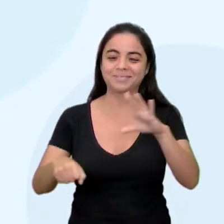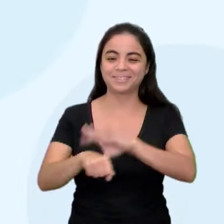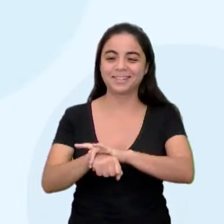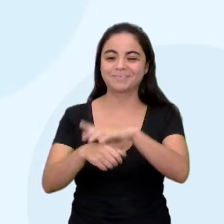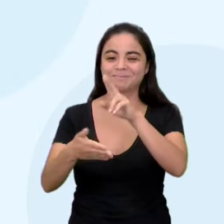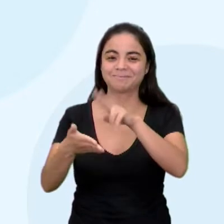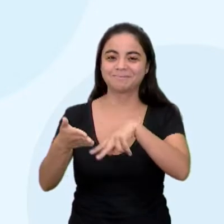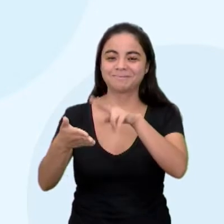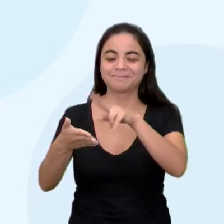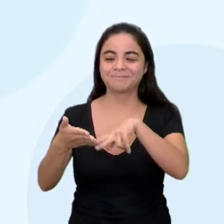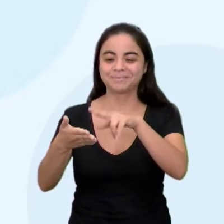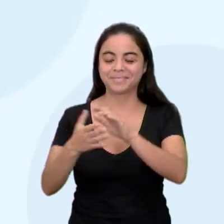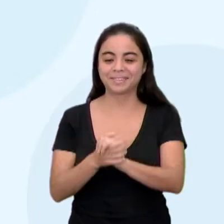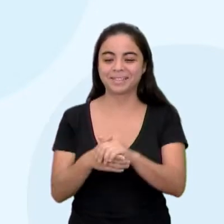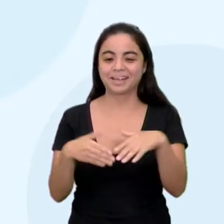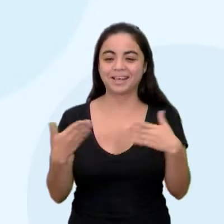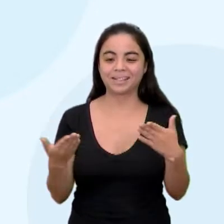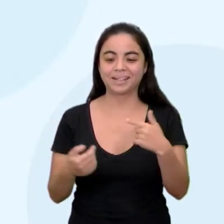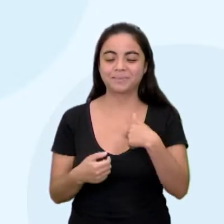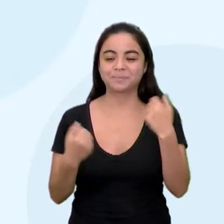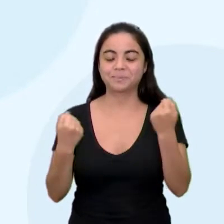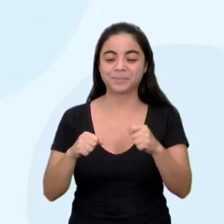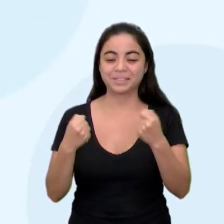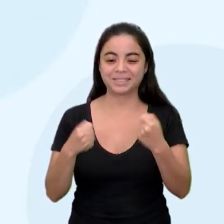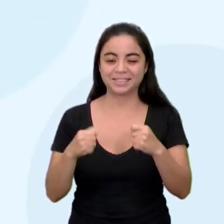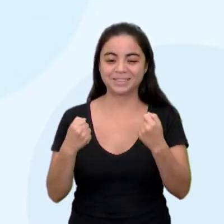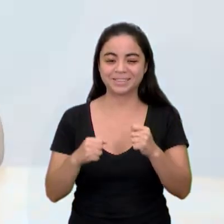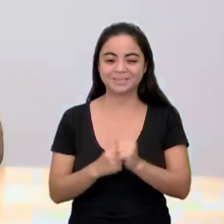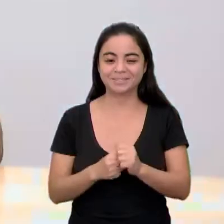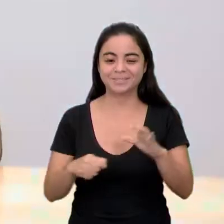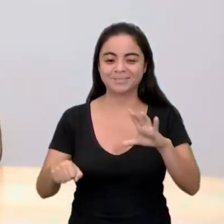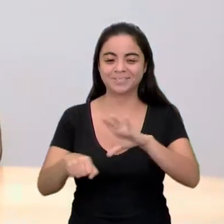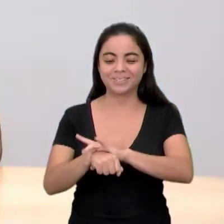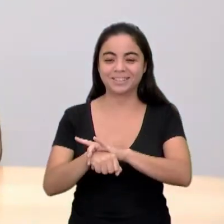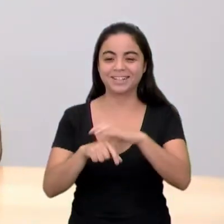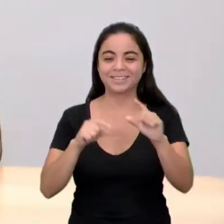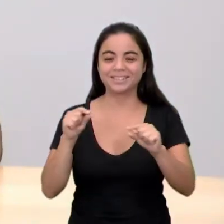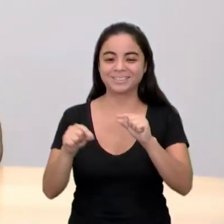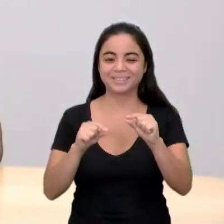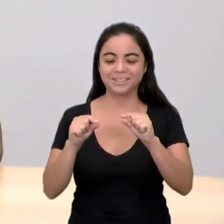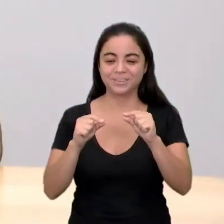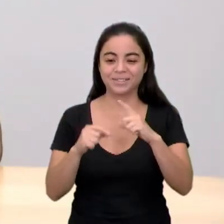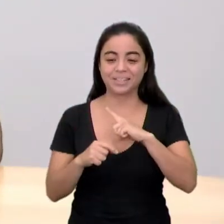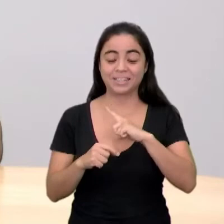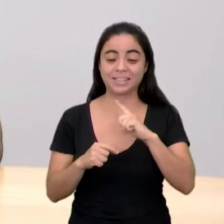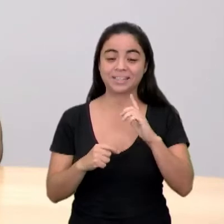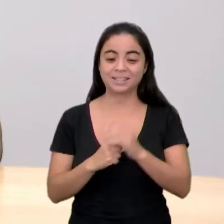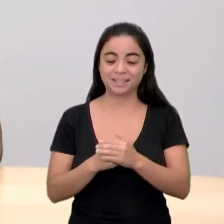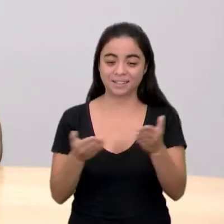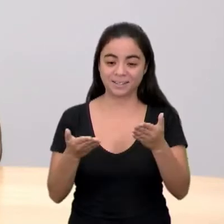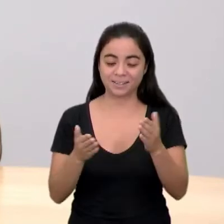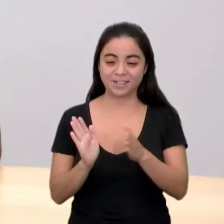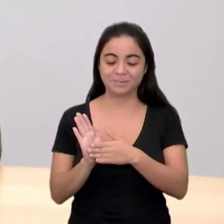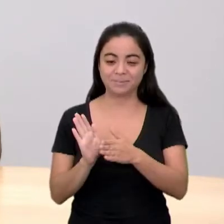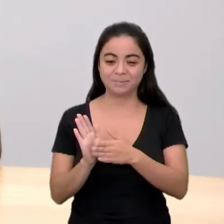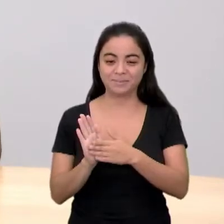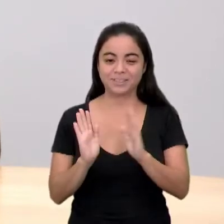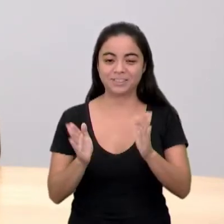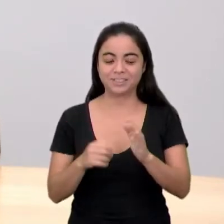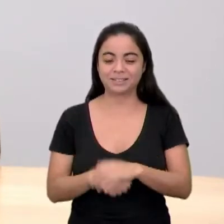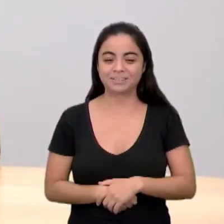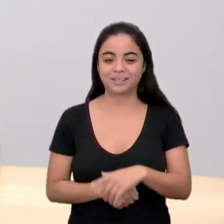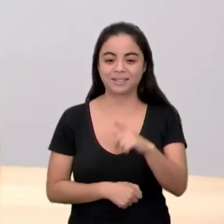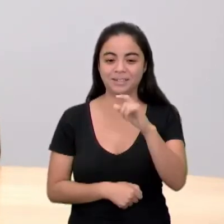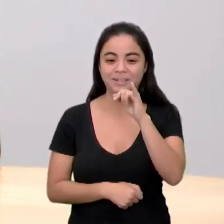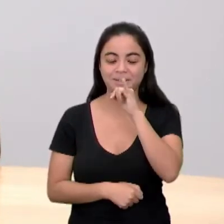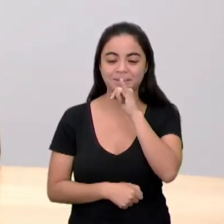pensando que nós precisamos, acima de tudo, proteger aquilo que nós já temos, né? Que a natureza já nos propõe. Que aí, no caso das florestas, a